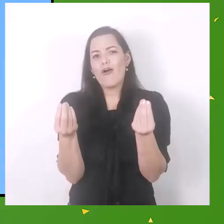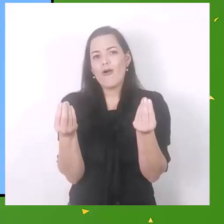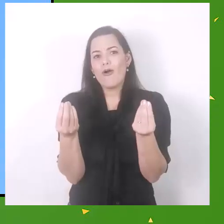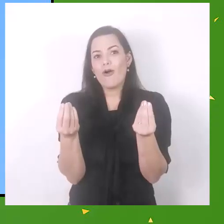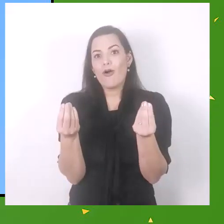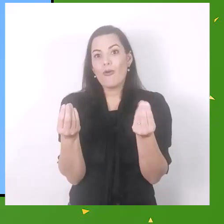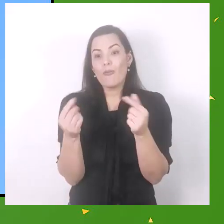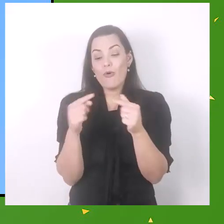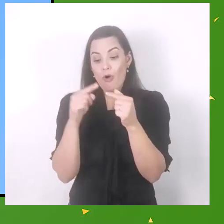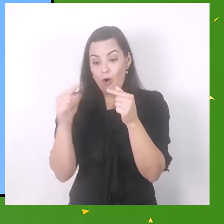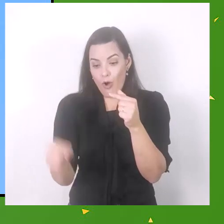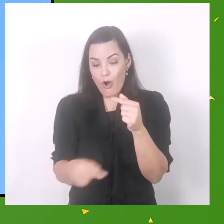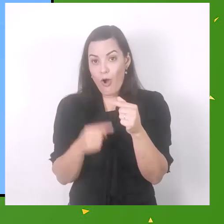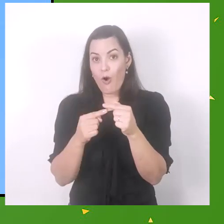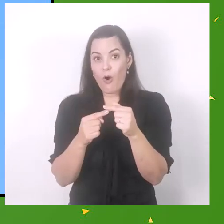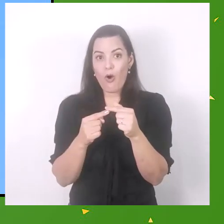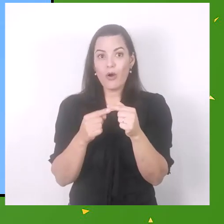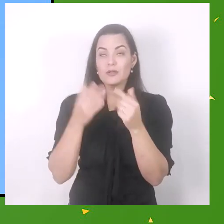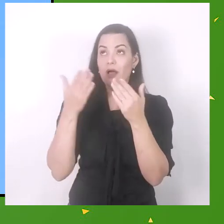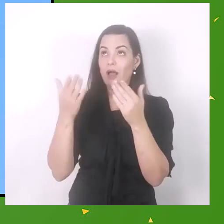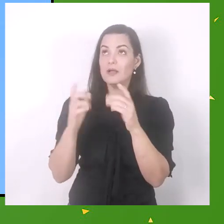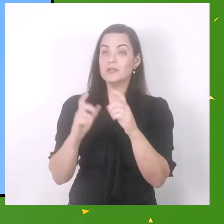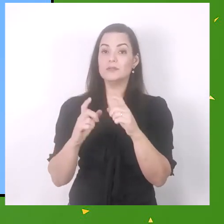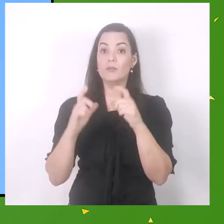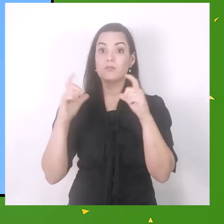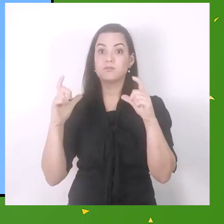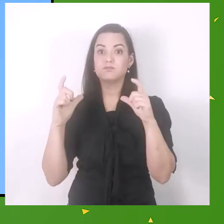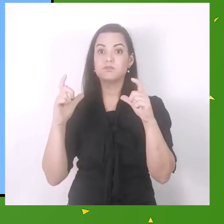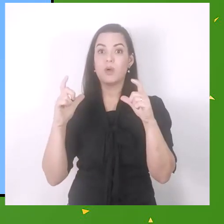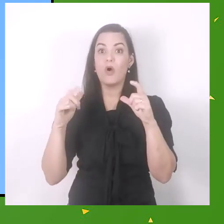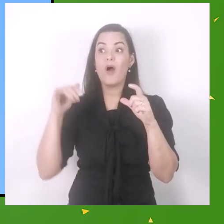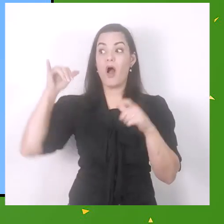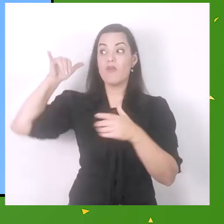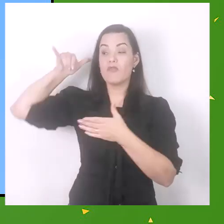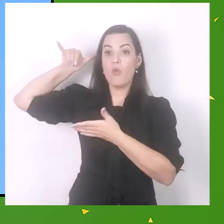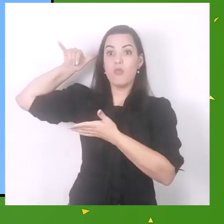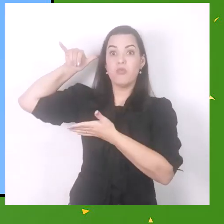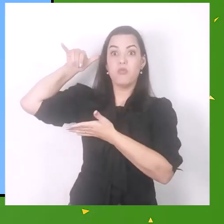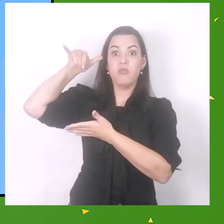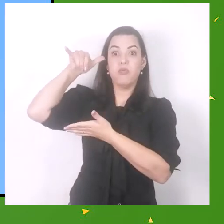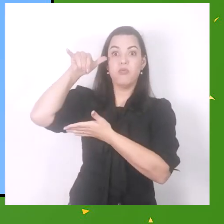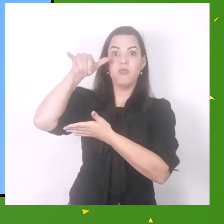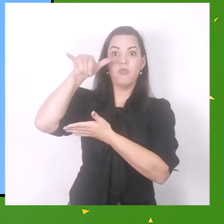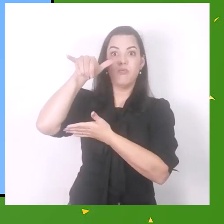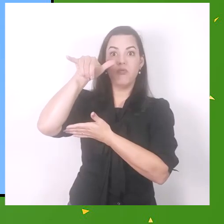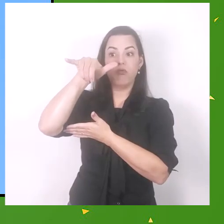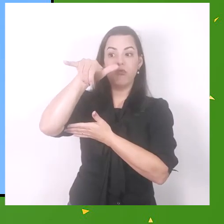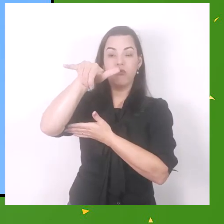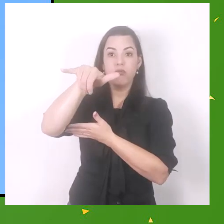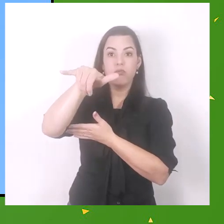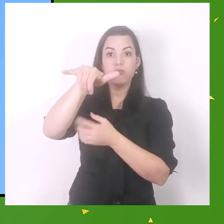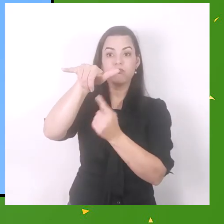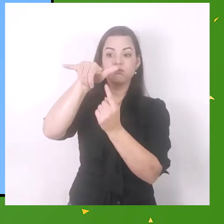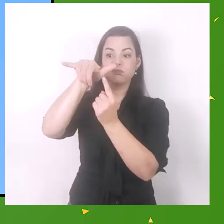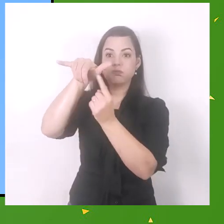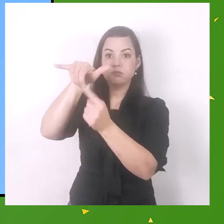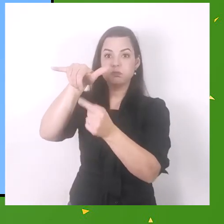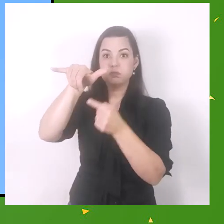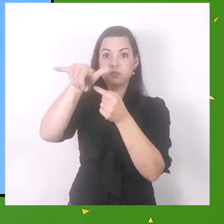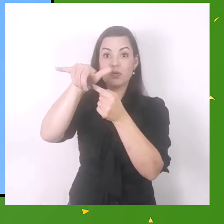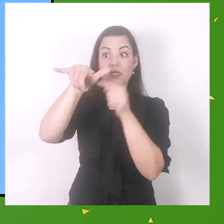uma roda desse tamanho parar um avião tão grande que atinge pesos